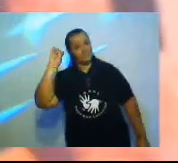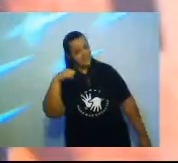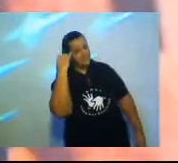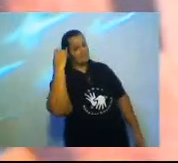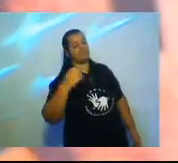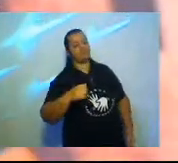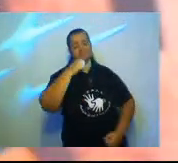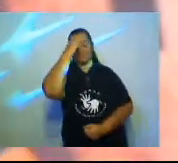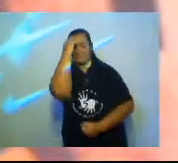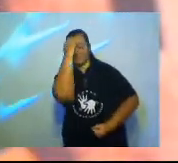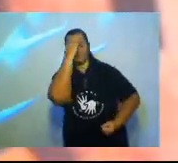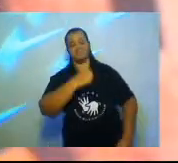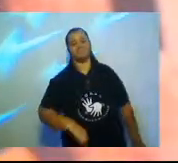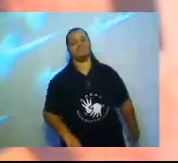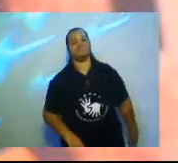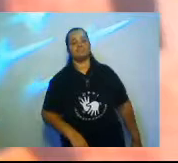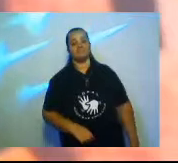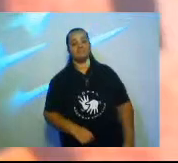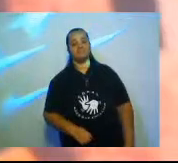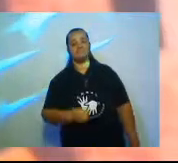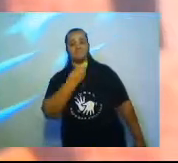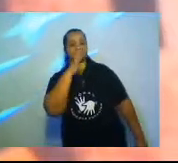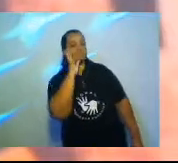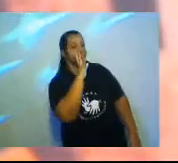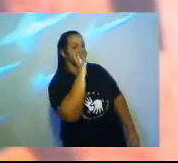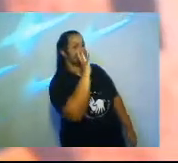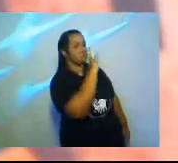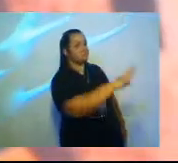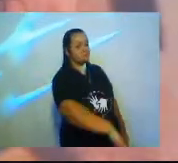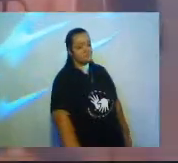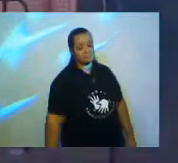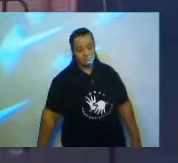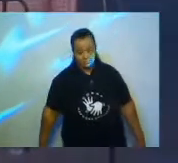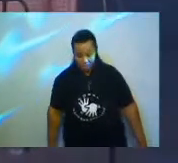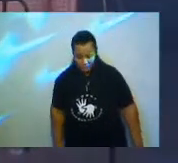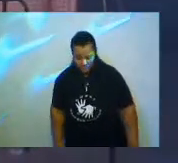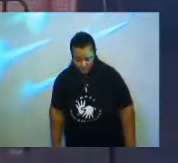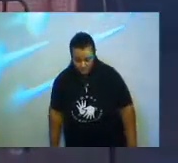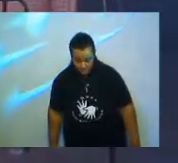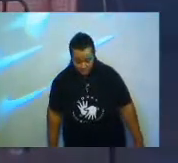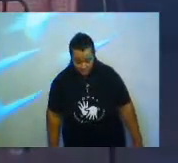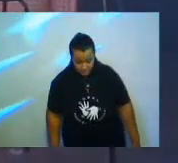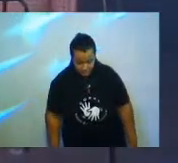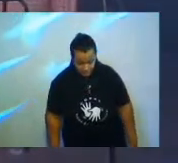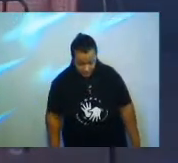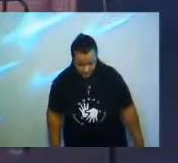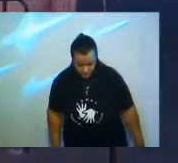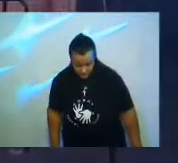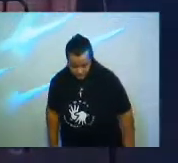Aproveita, vamos dançar, vamos sacudir. Um clima bem bacana para todos vocês.